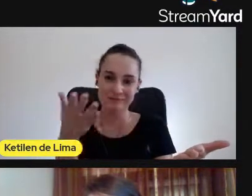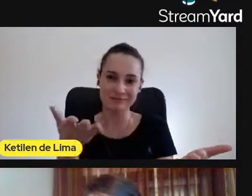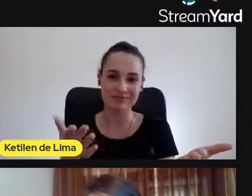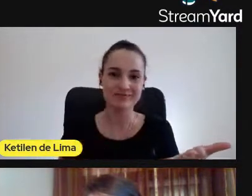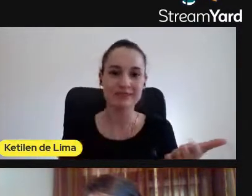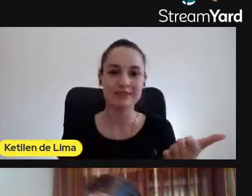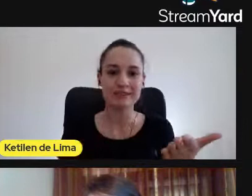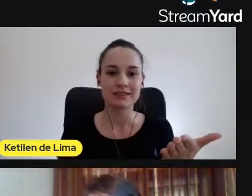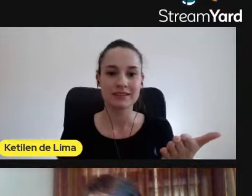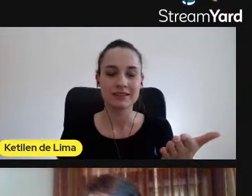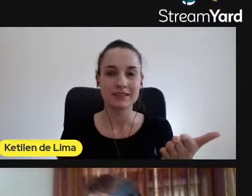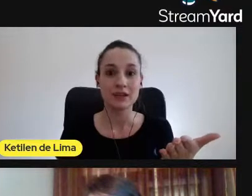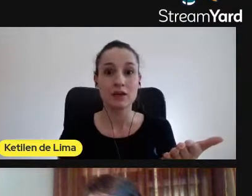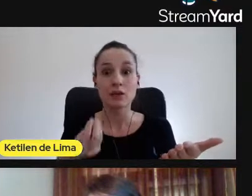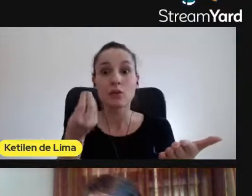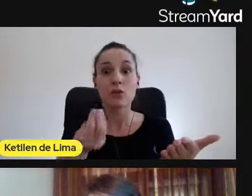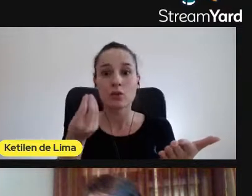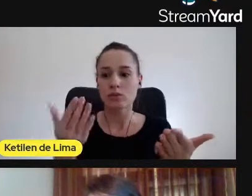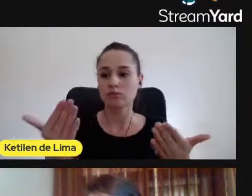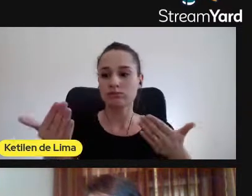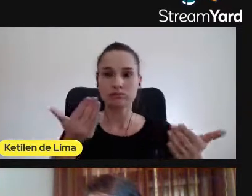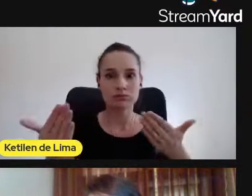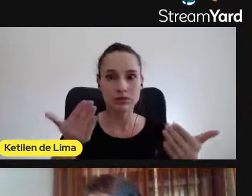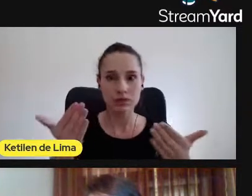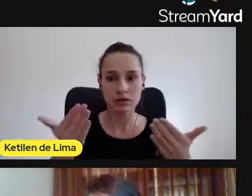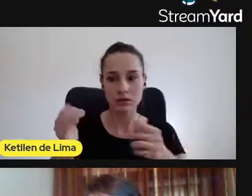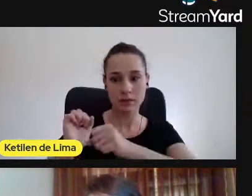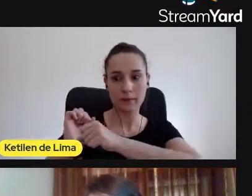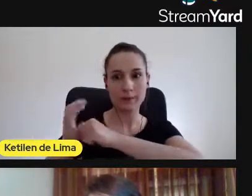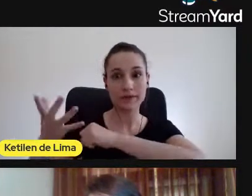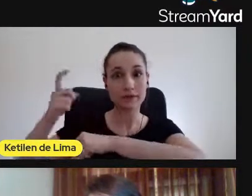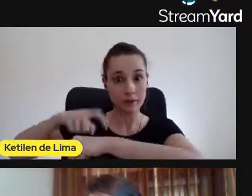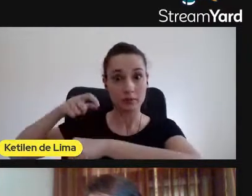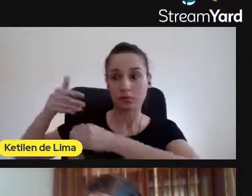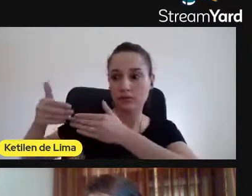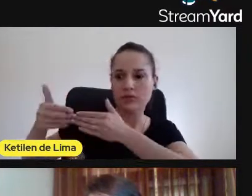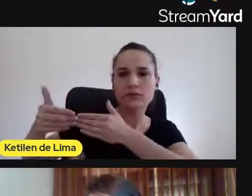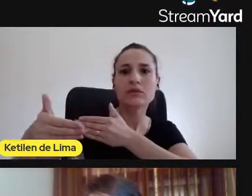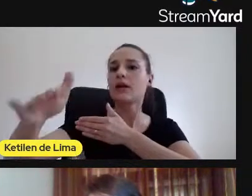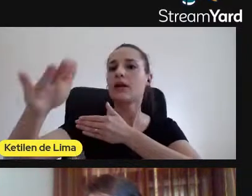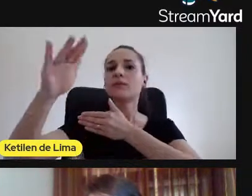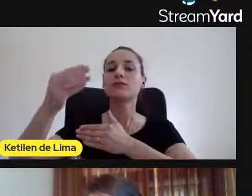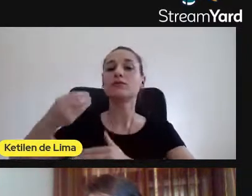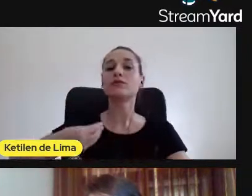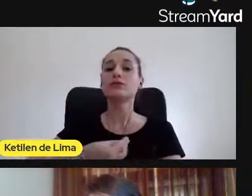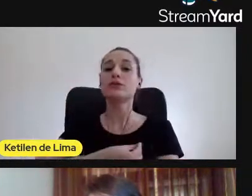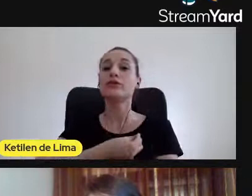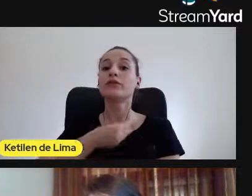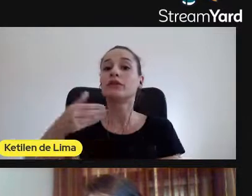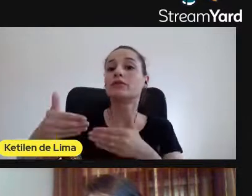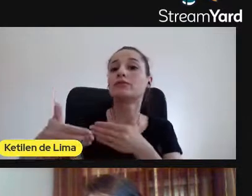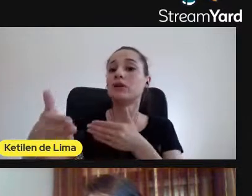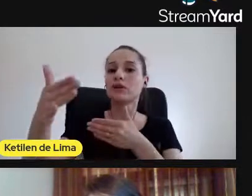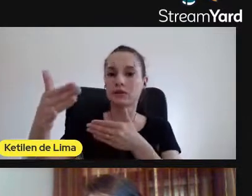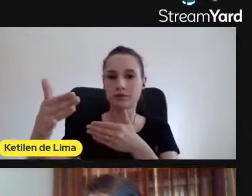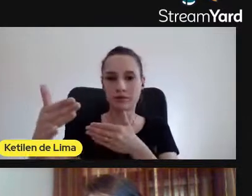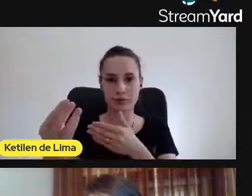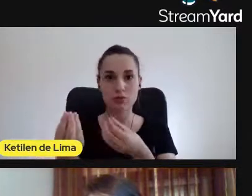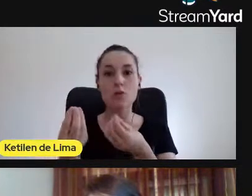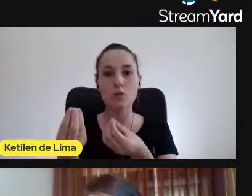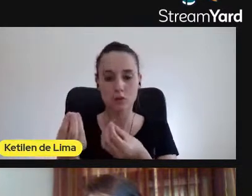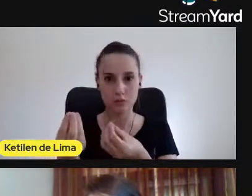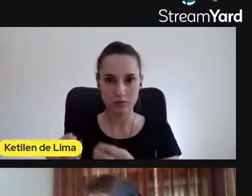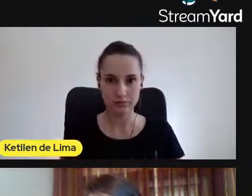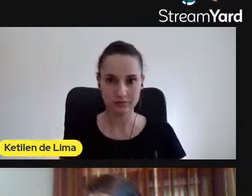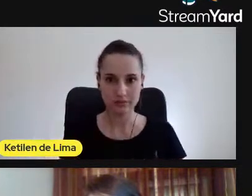que vai ser a nossa forma de existir daqui para frente, né? Lendo também o livro, eu pensei muito no que Freud fala, que o sofrimento ele